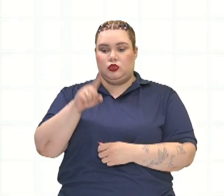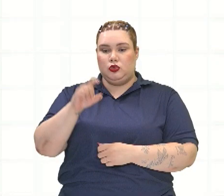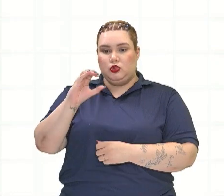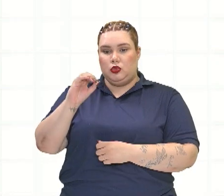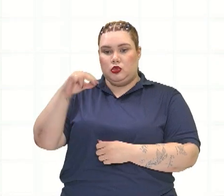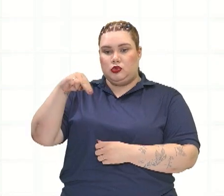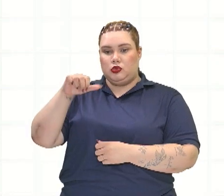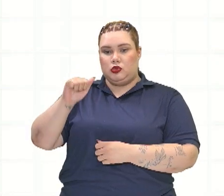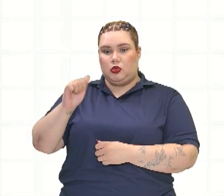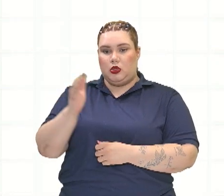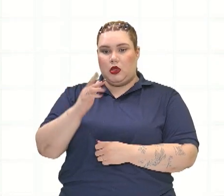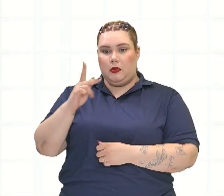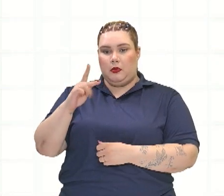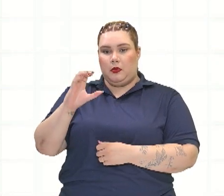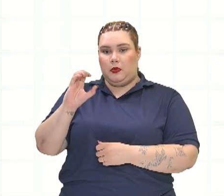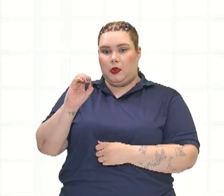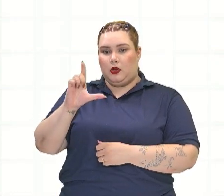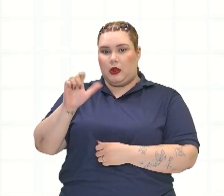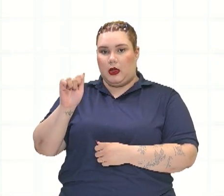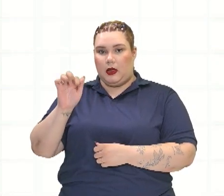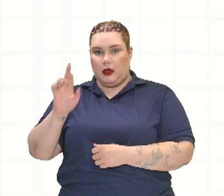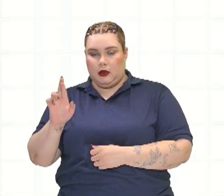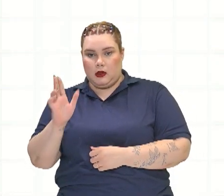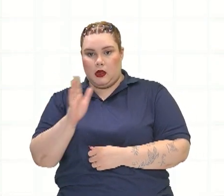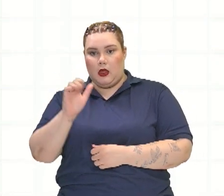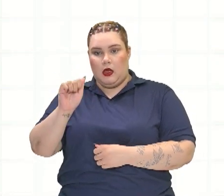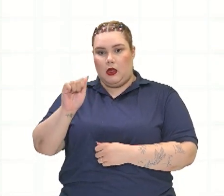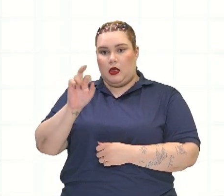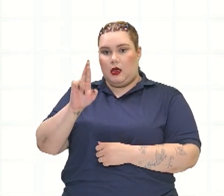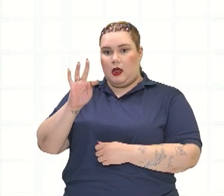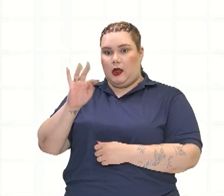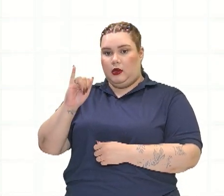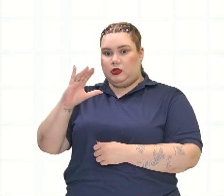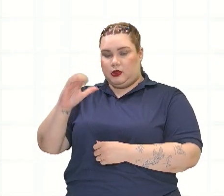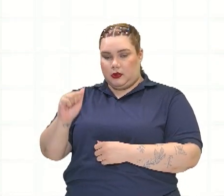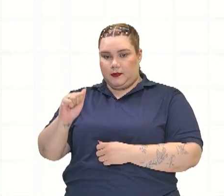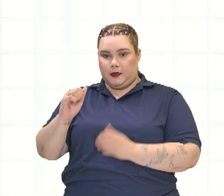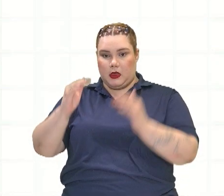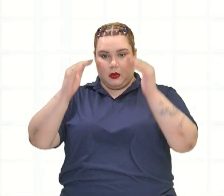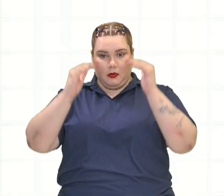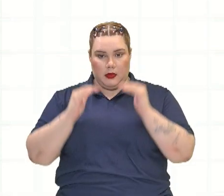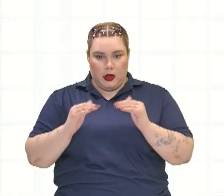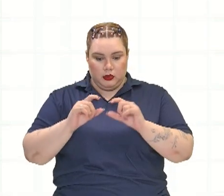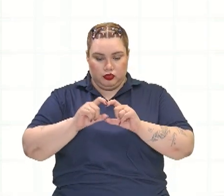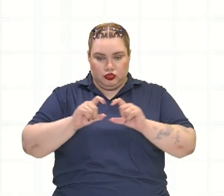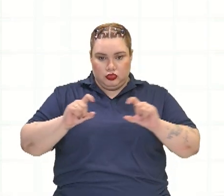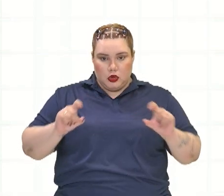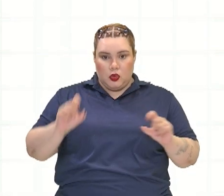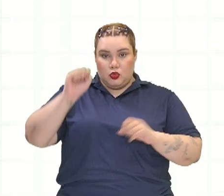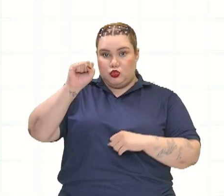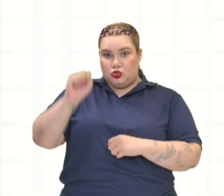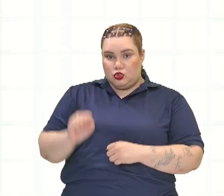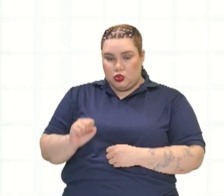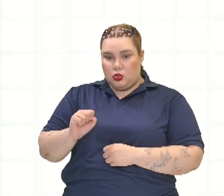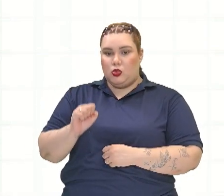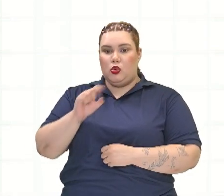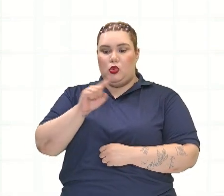ou glacial ártica, e no extremo sul, nós temos a zona polar ou